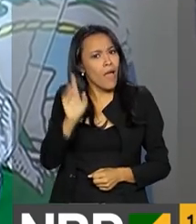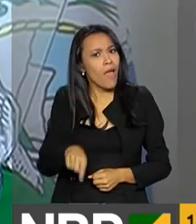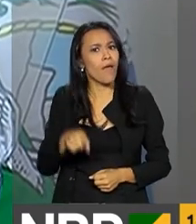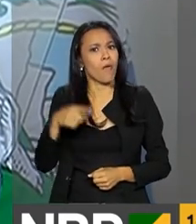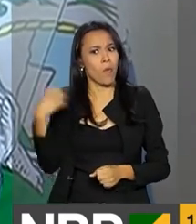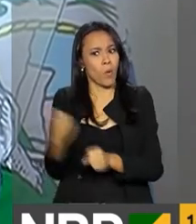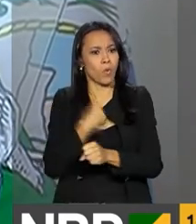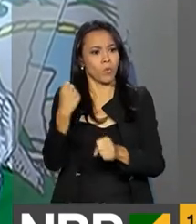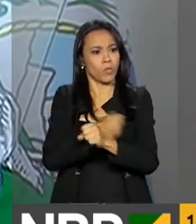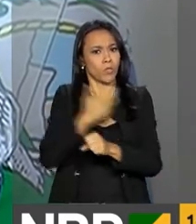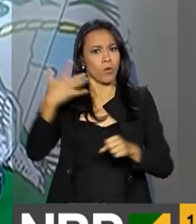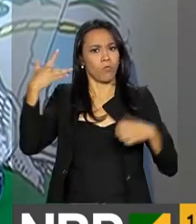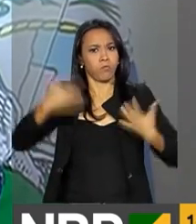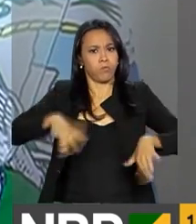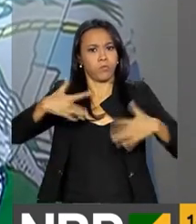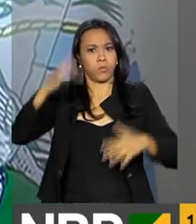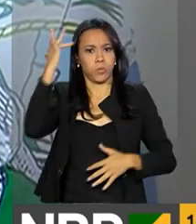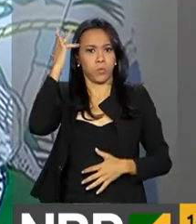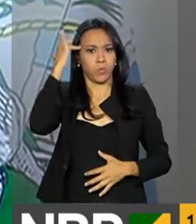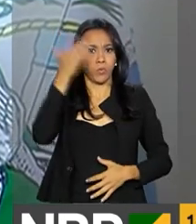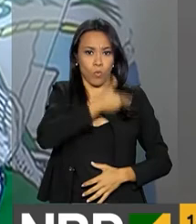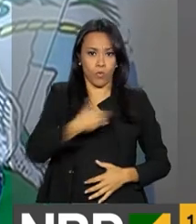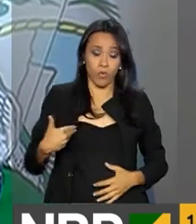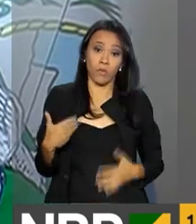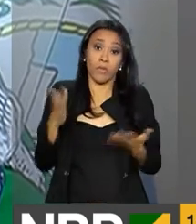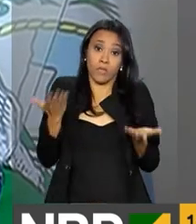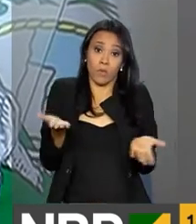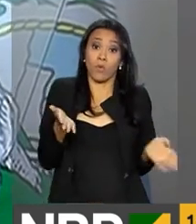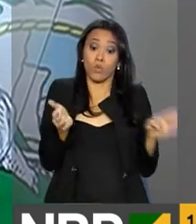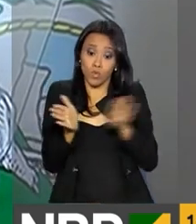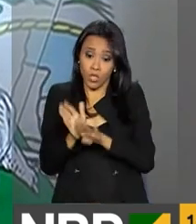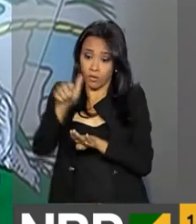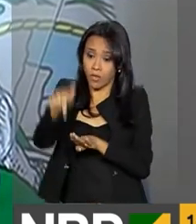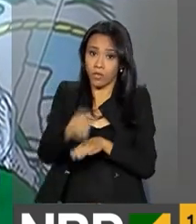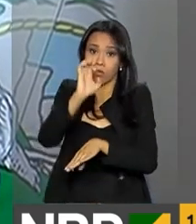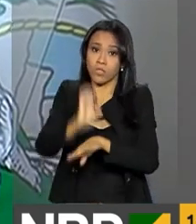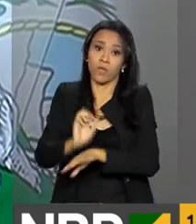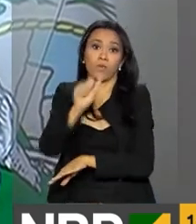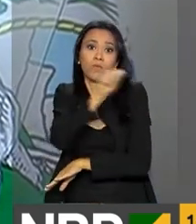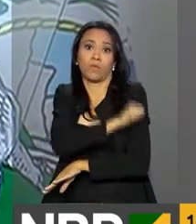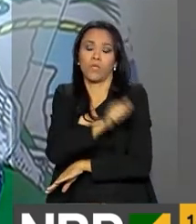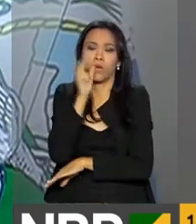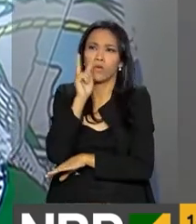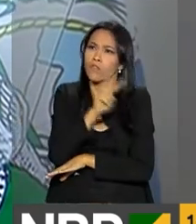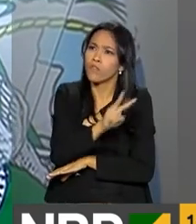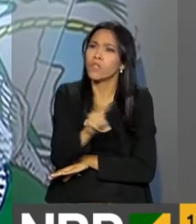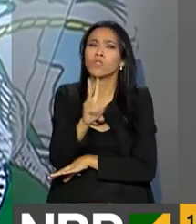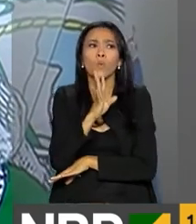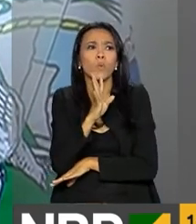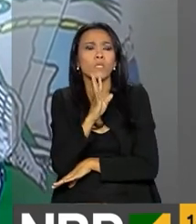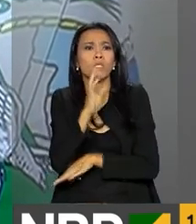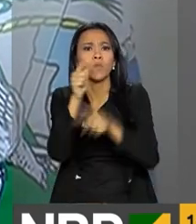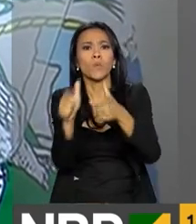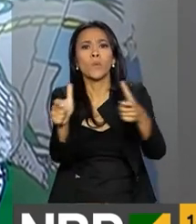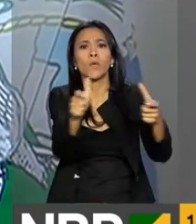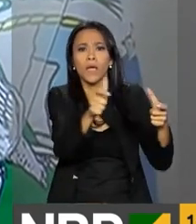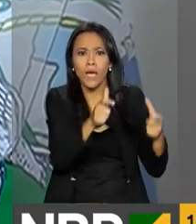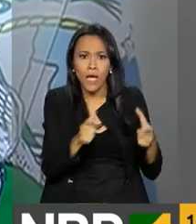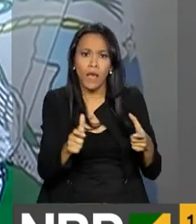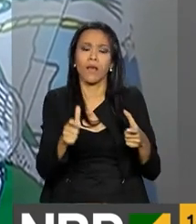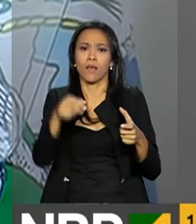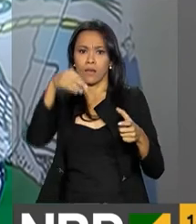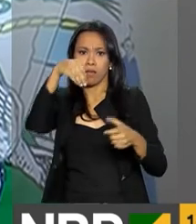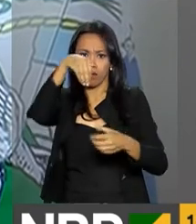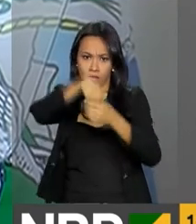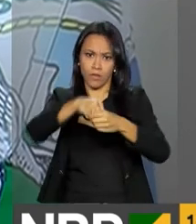Mas interessante, hoje, quando chego aqui e visito as dependências do Instituto do Cérebro, especialmente este aparelho